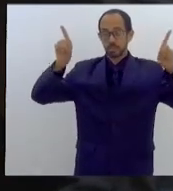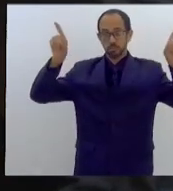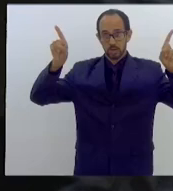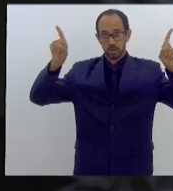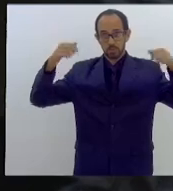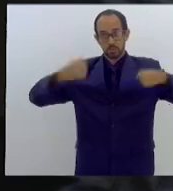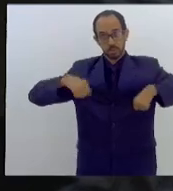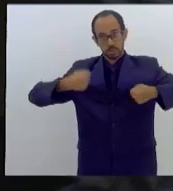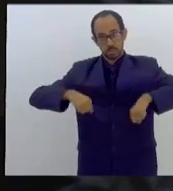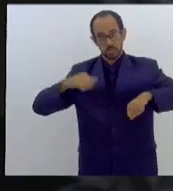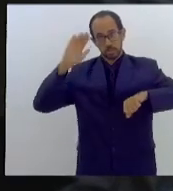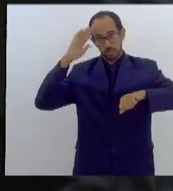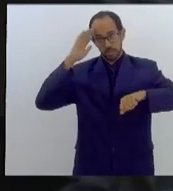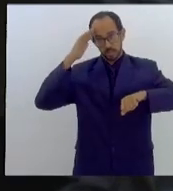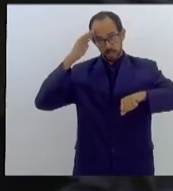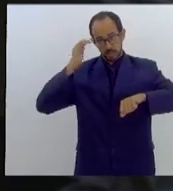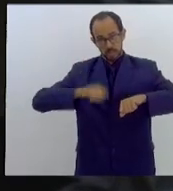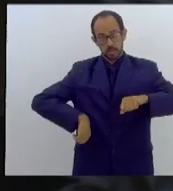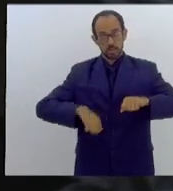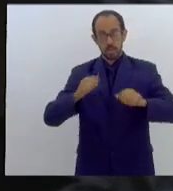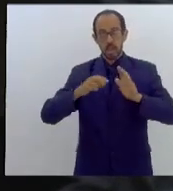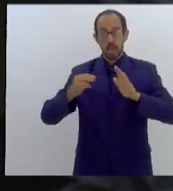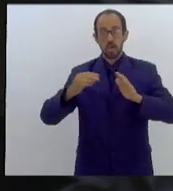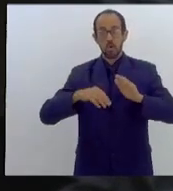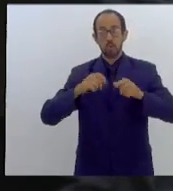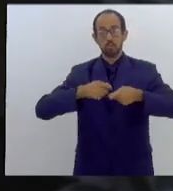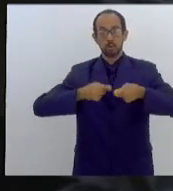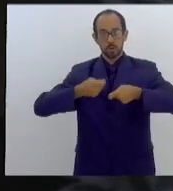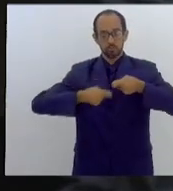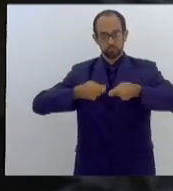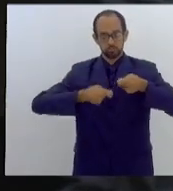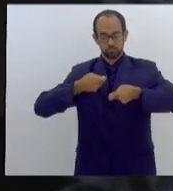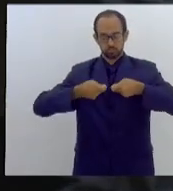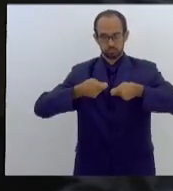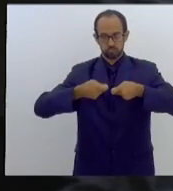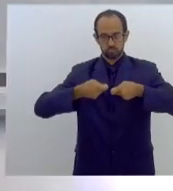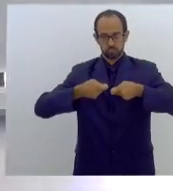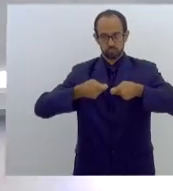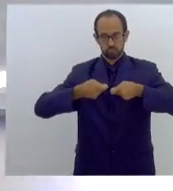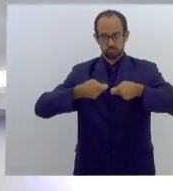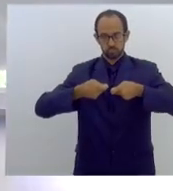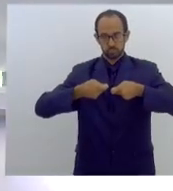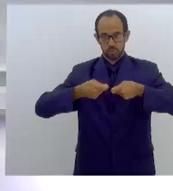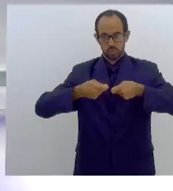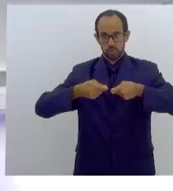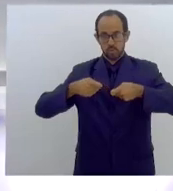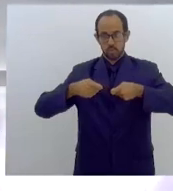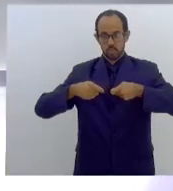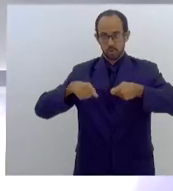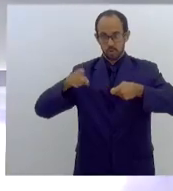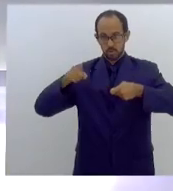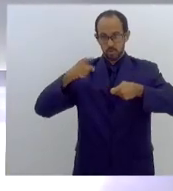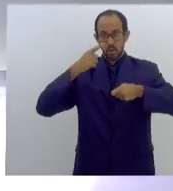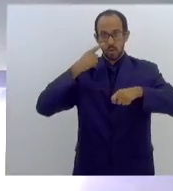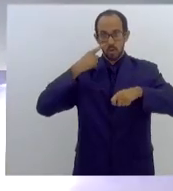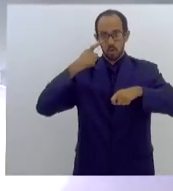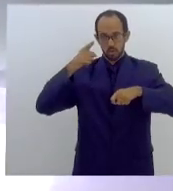vezes, entender os procedimentos legislativos aqui. O que o presidente está fazendo, está evitando... Escutem, por